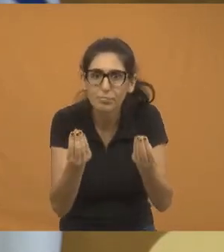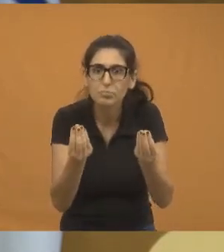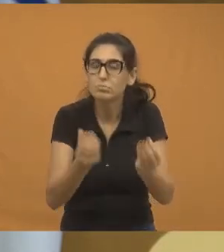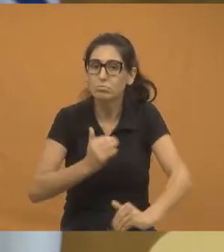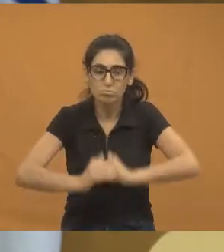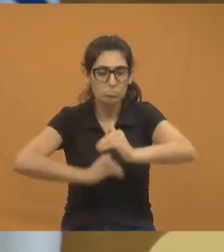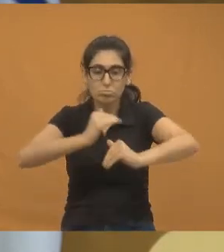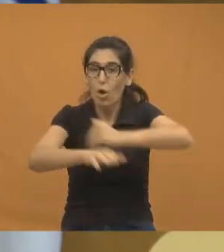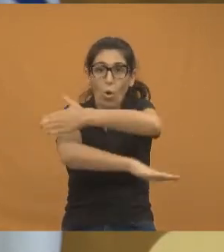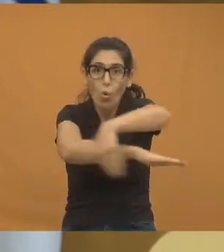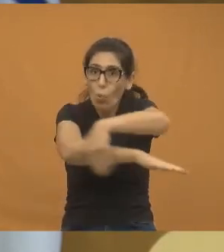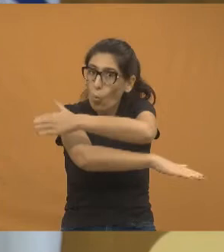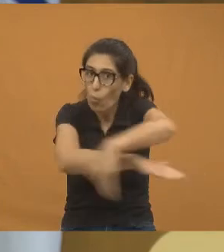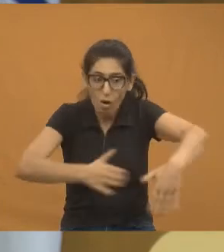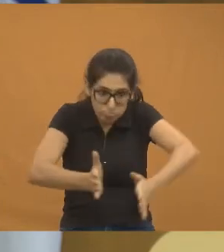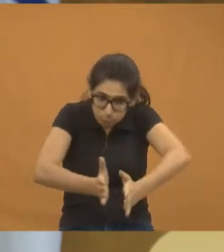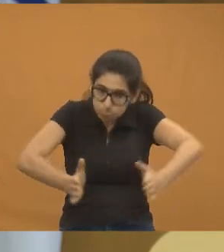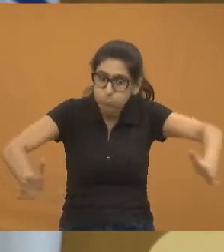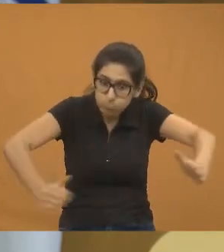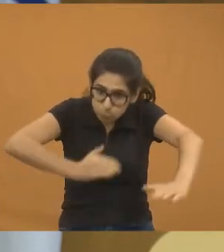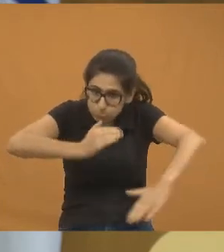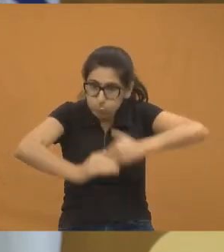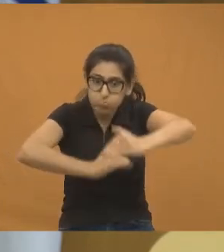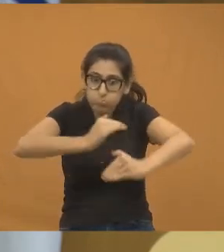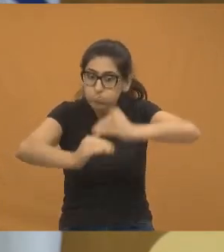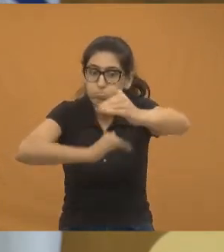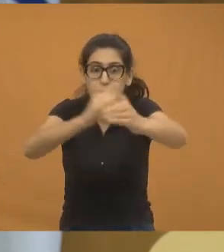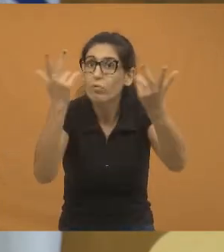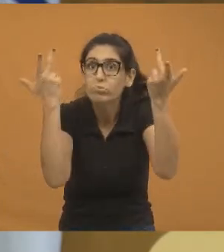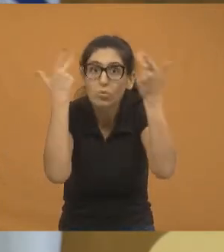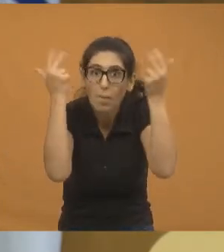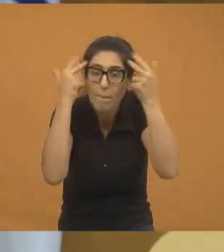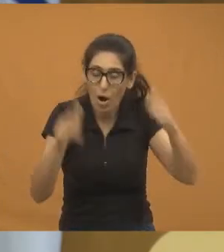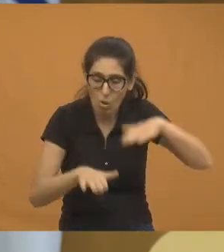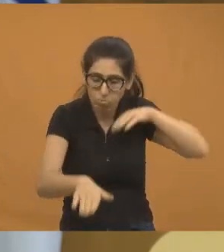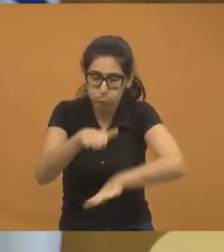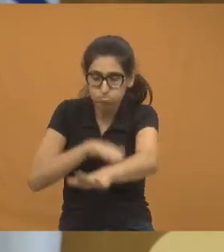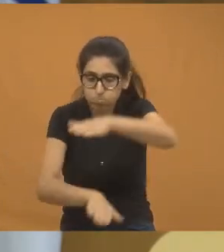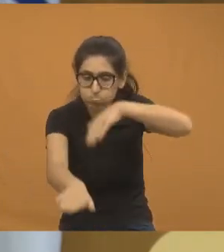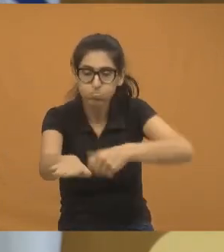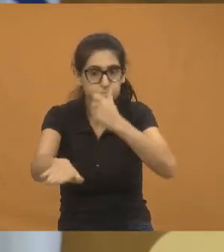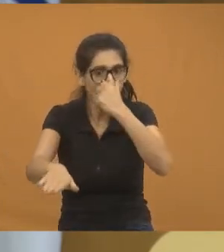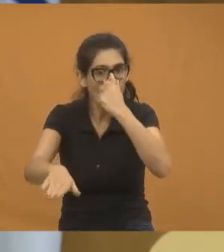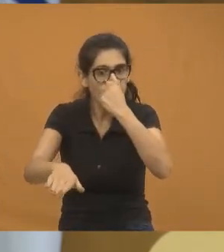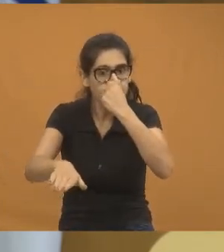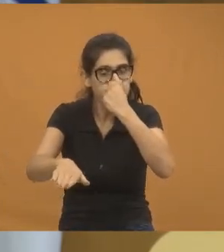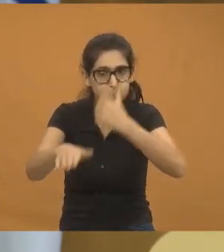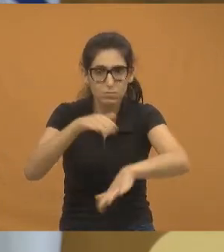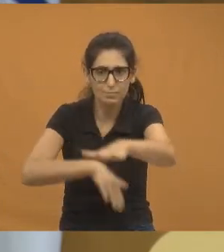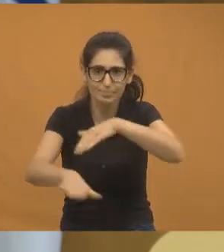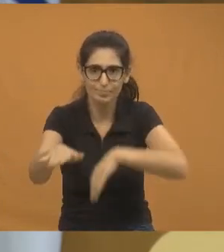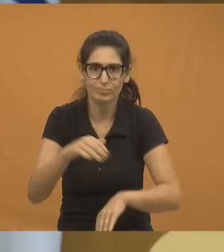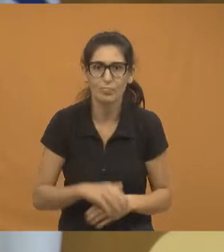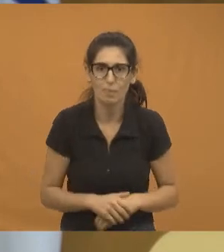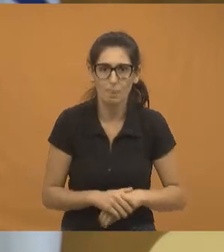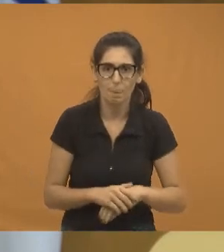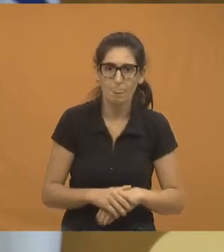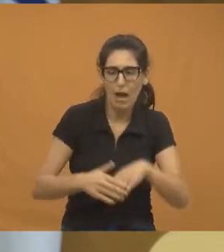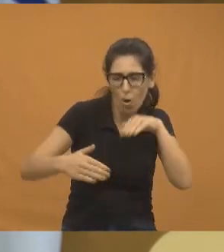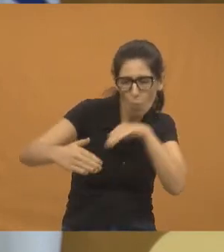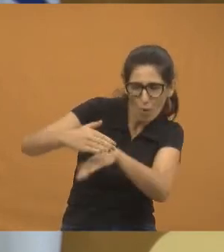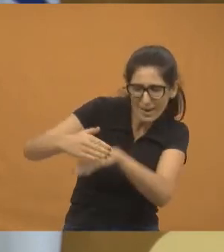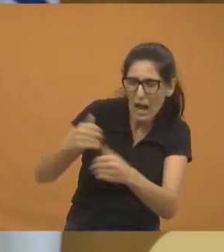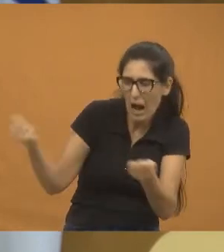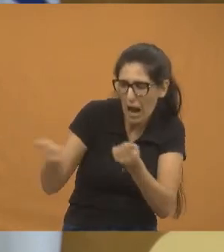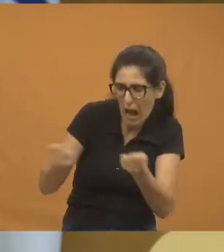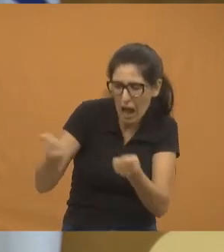é o desenvolvimento da cidade então rodrigo essa história de dizer que o estacionamento prejudicar o comércio é balela é